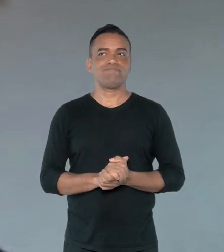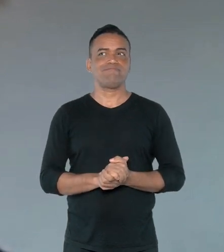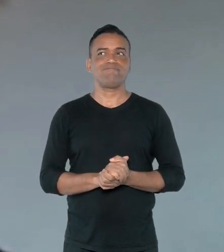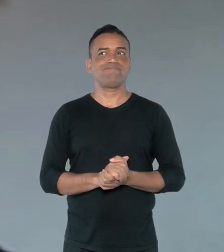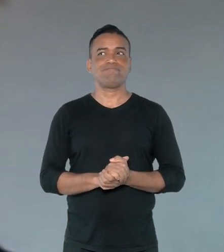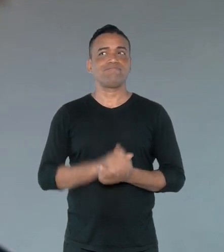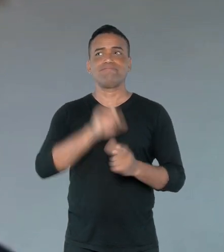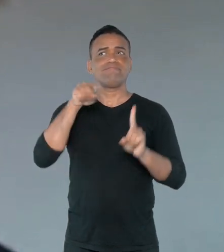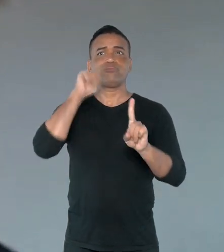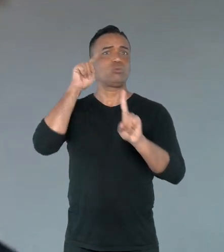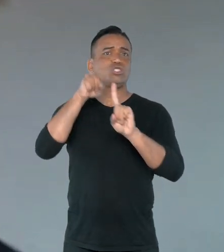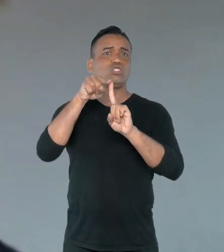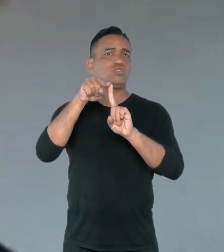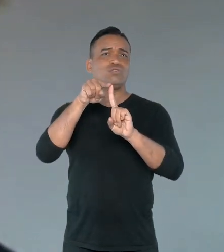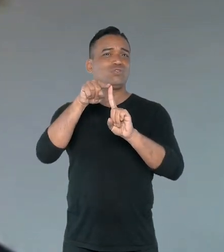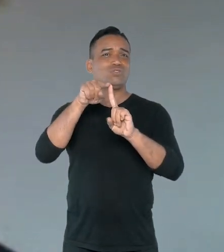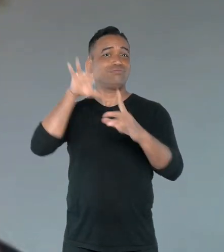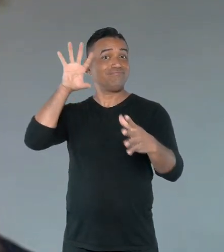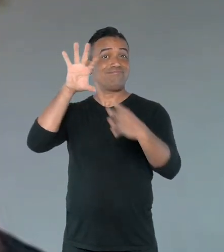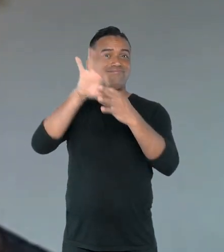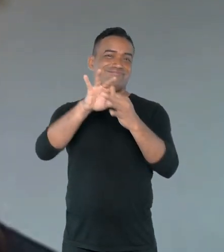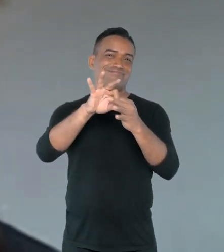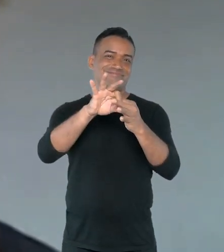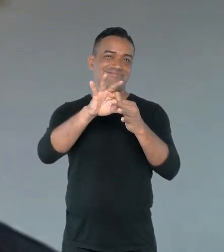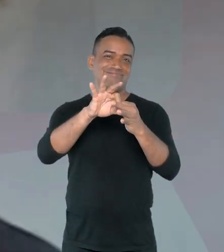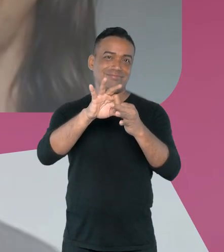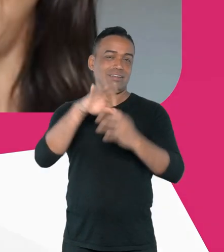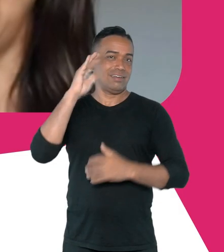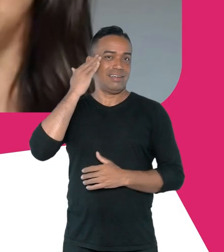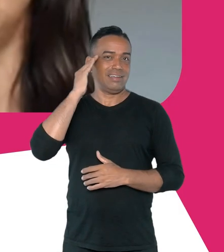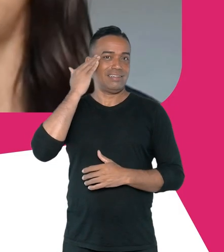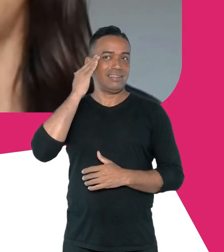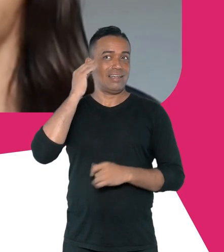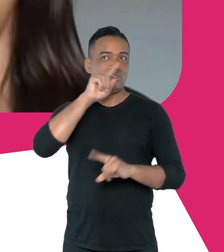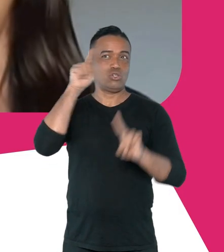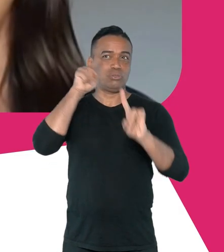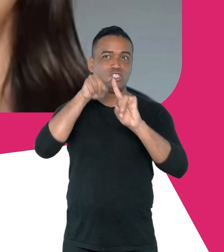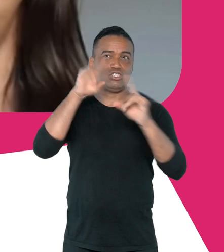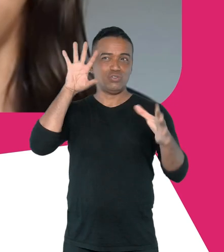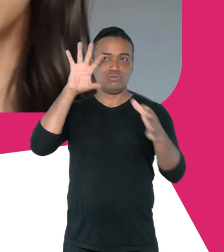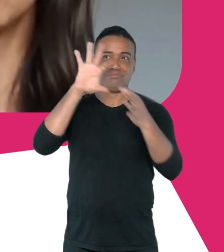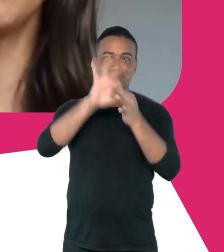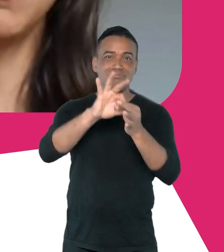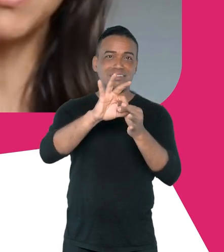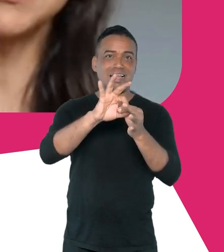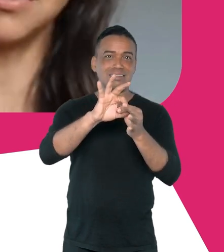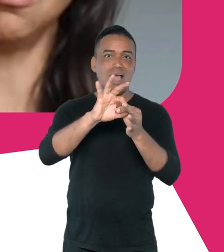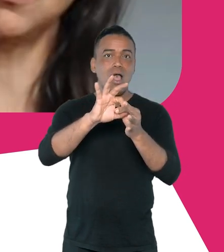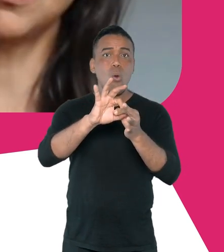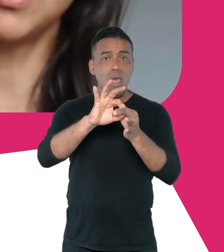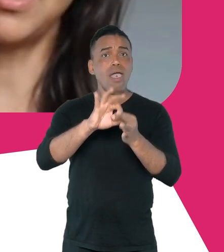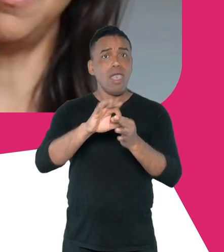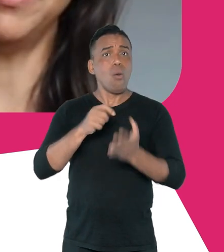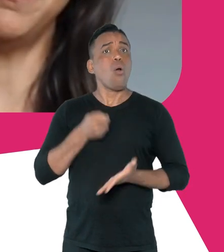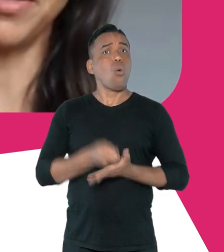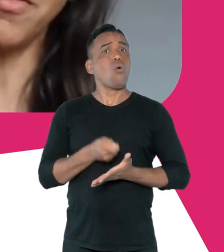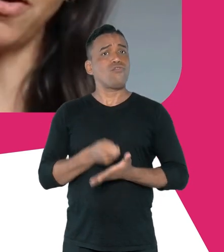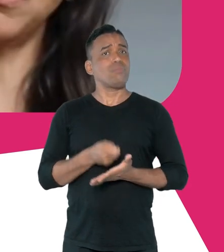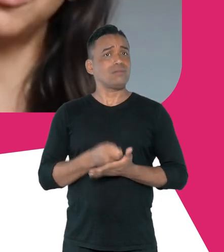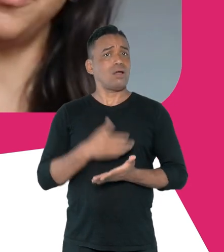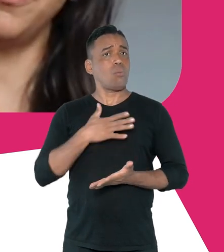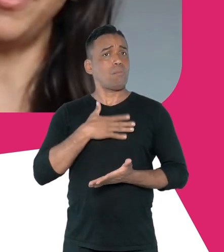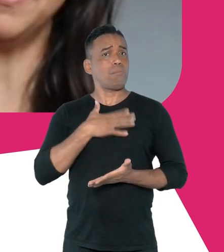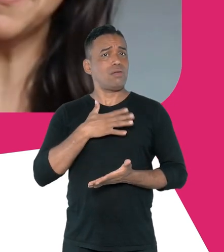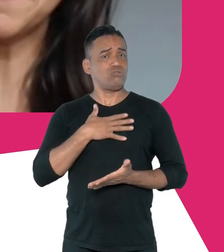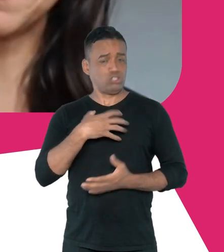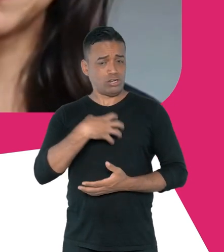afinidade, sabe? E aí entender que essa afinidade não é por acaso é uma confirmação, sabe, da minha